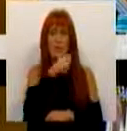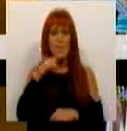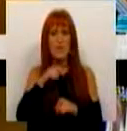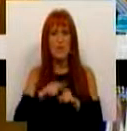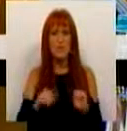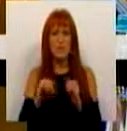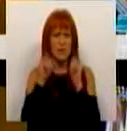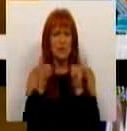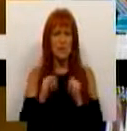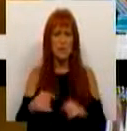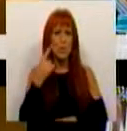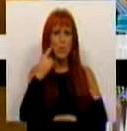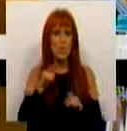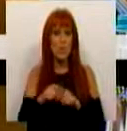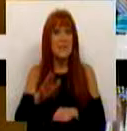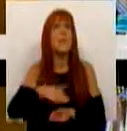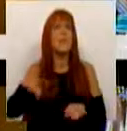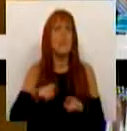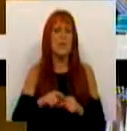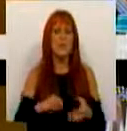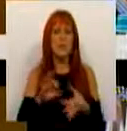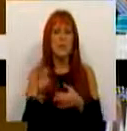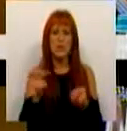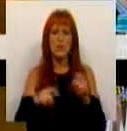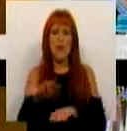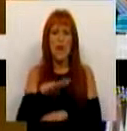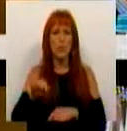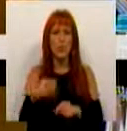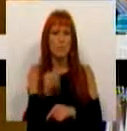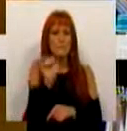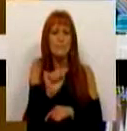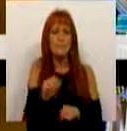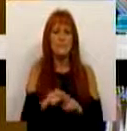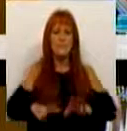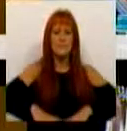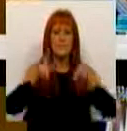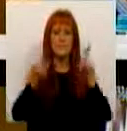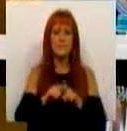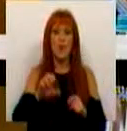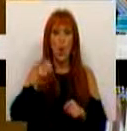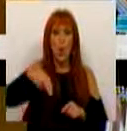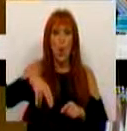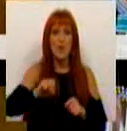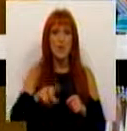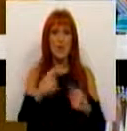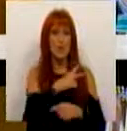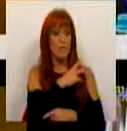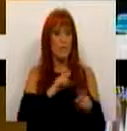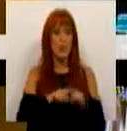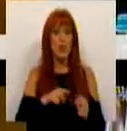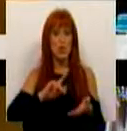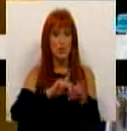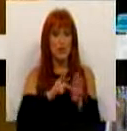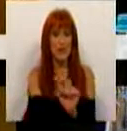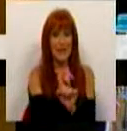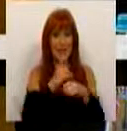a internacionalização do conhecimento, a sensibilidade para fenómenos de expressão natural localizados, se envolvermos as ONGs e universidades ou os